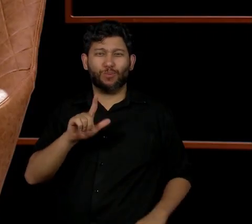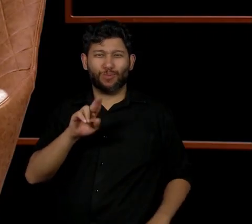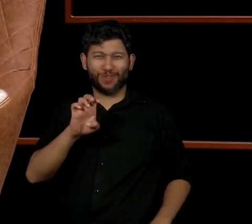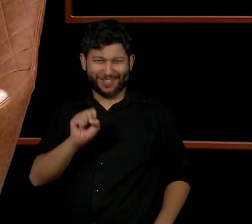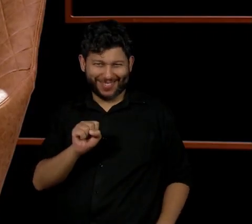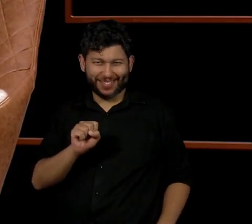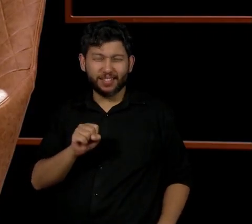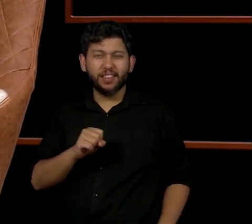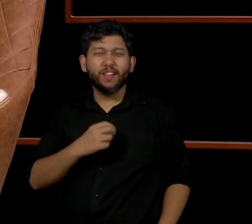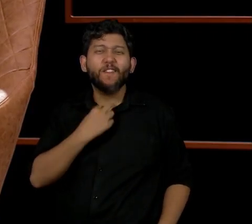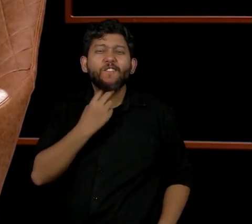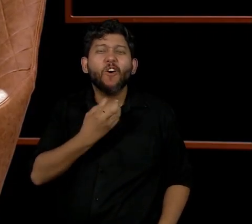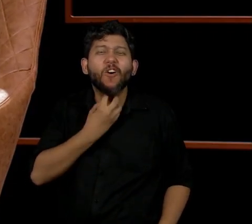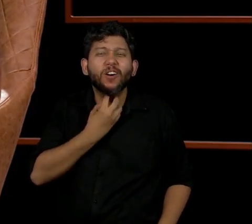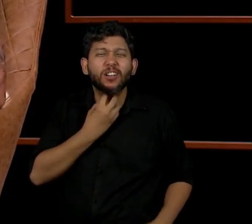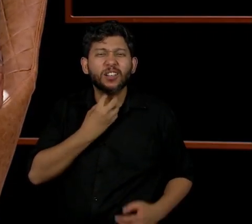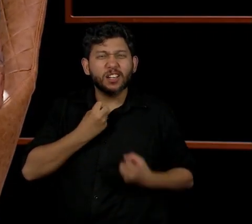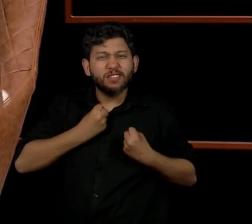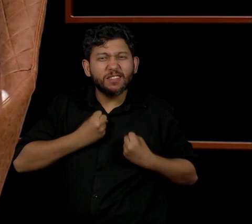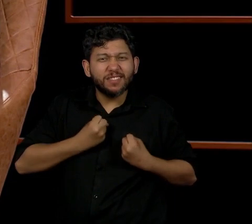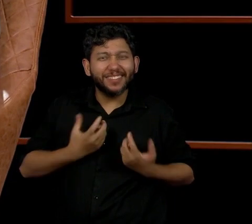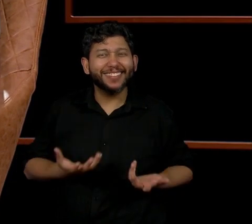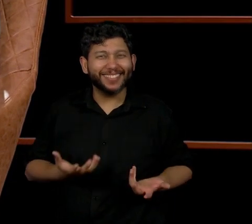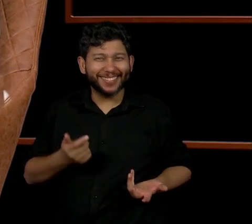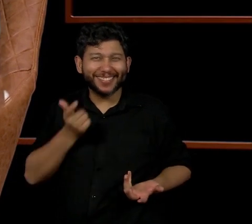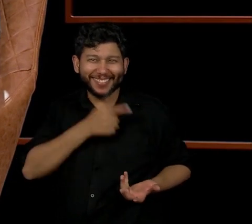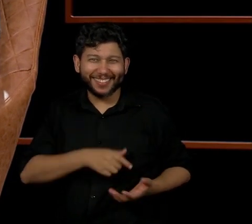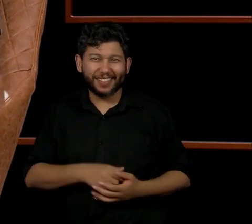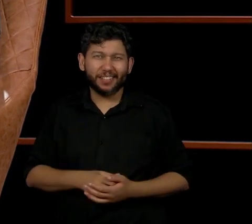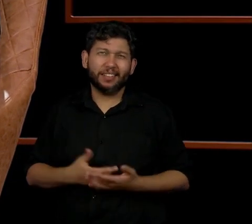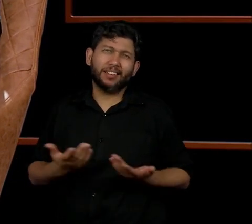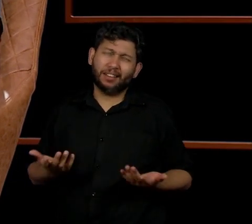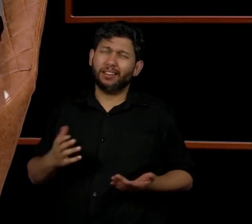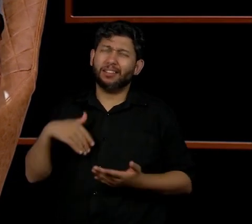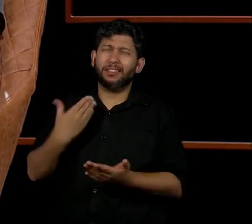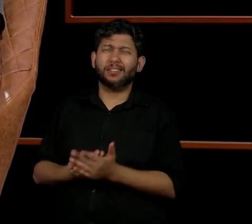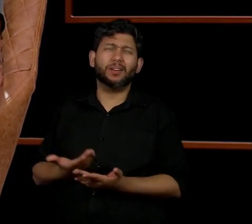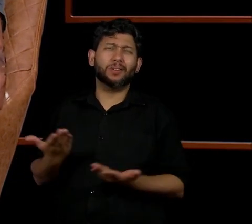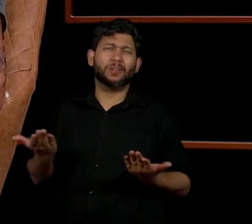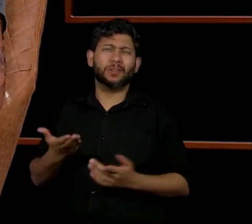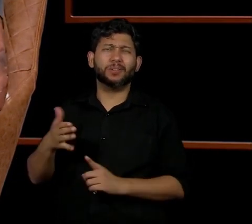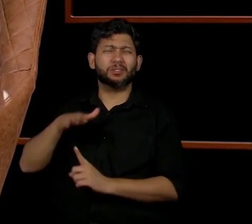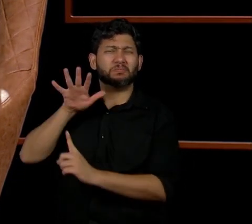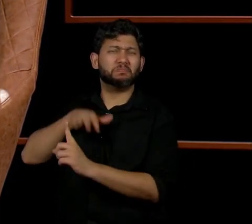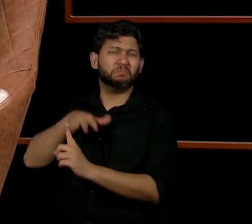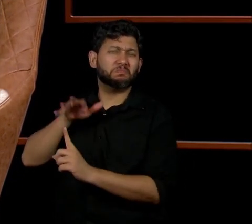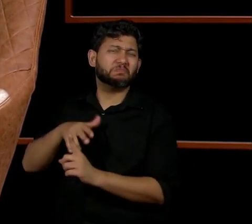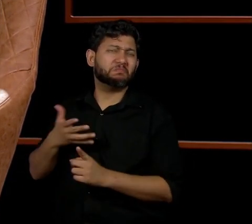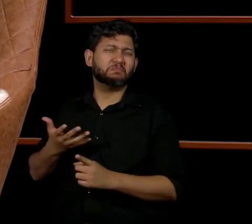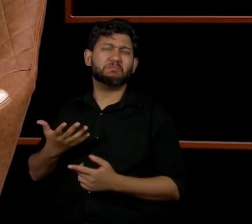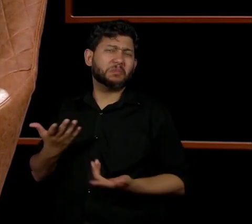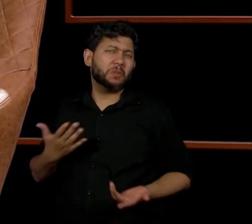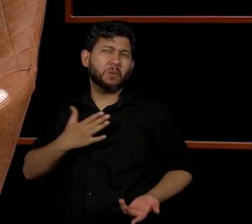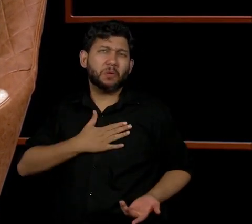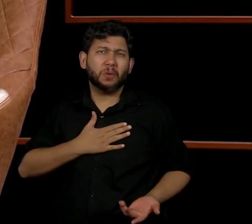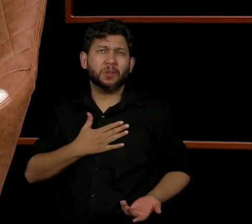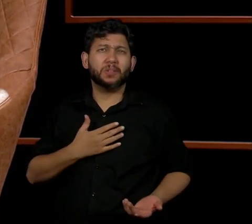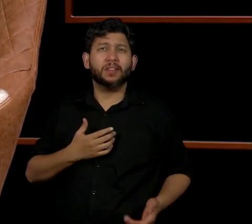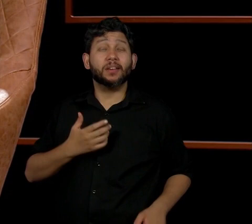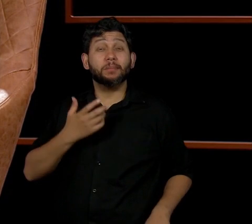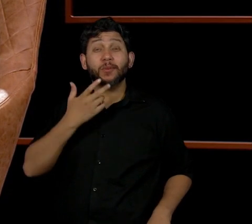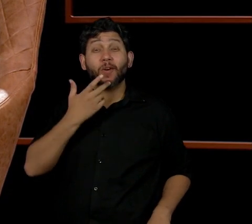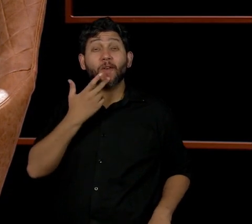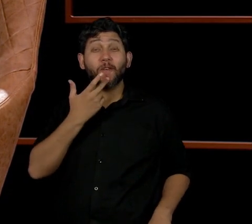tinha até hoje, né, porque essa idolatria a gente não perde, né? O Tião, até o cara falou: você tem um